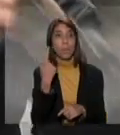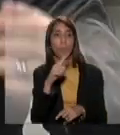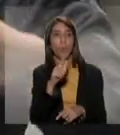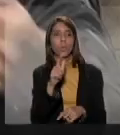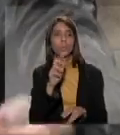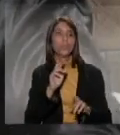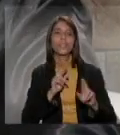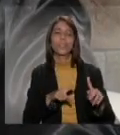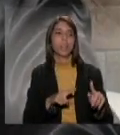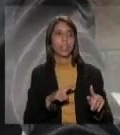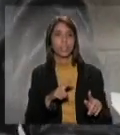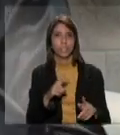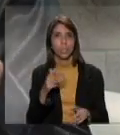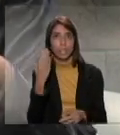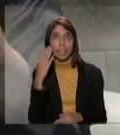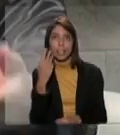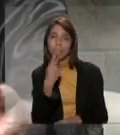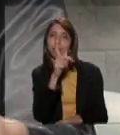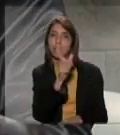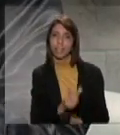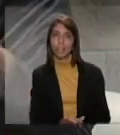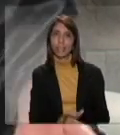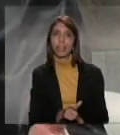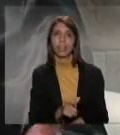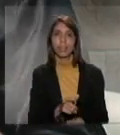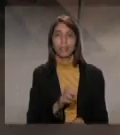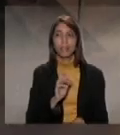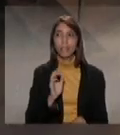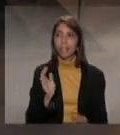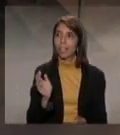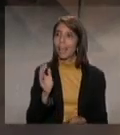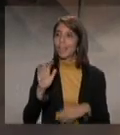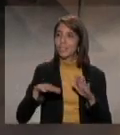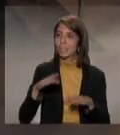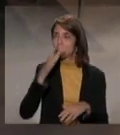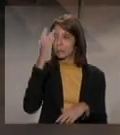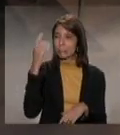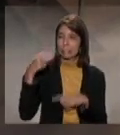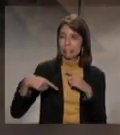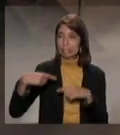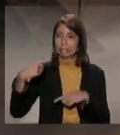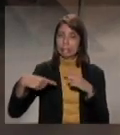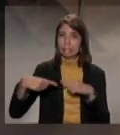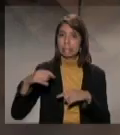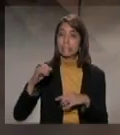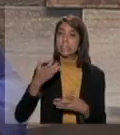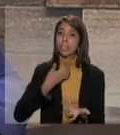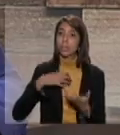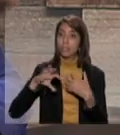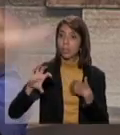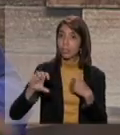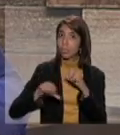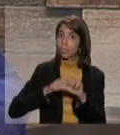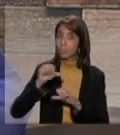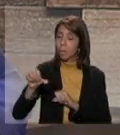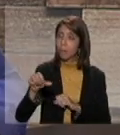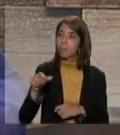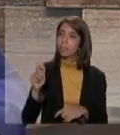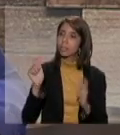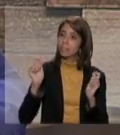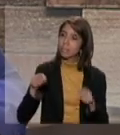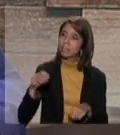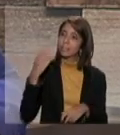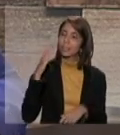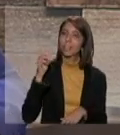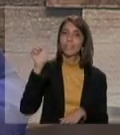também ver o outro de outra forma. Exatamente. Você começa a ver as pessoas quando você de se outra coloca maneira. no outro, Exatamente. por exemplo. Né? Você está em conflito com uma pessoa. Se você se coloca no lugar dessa pessoa,